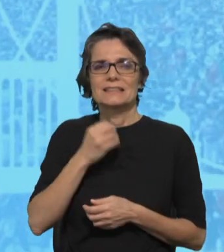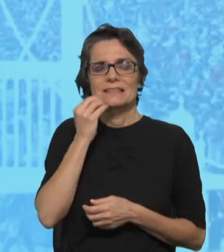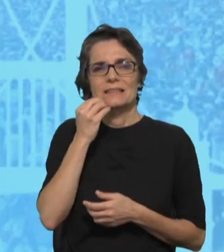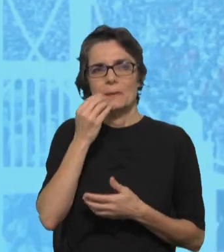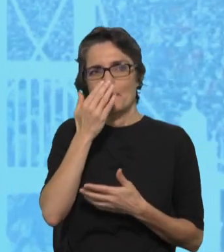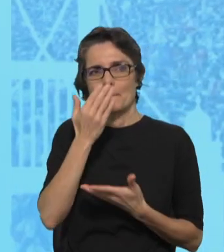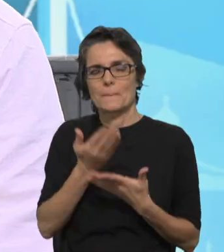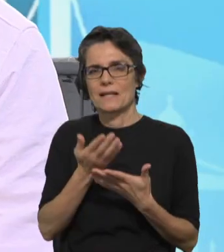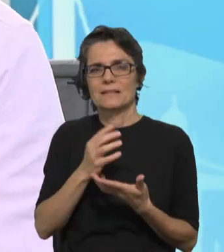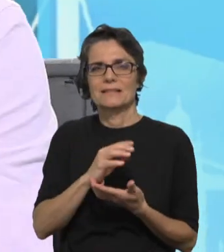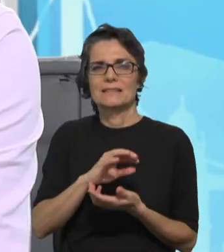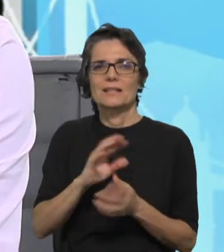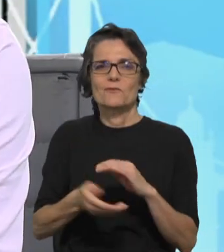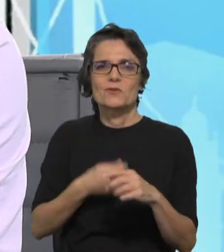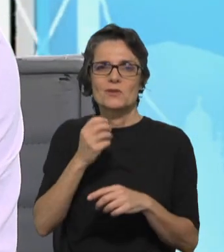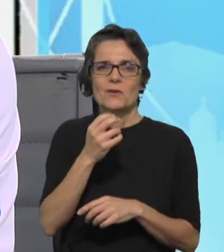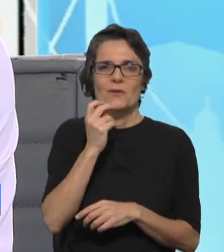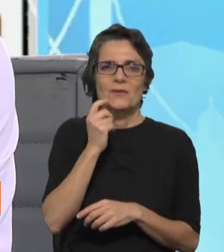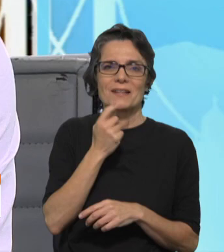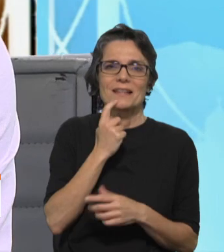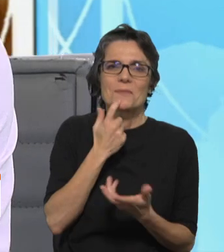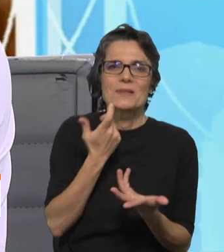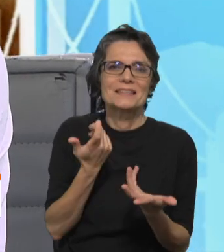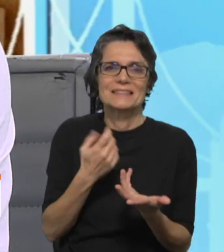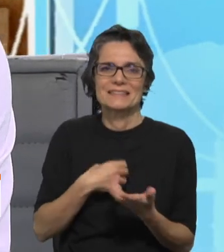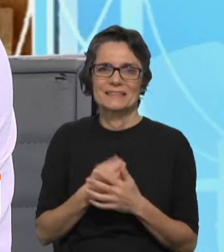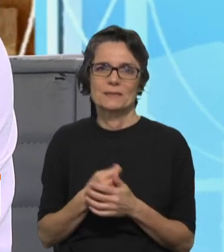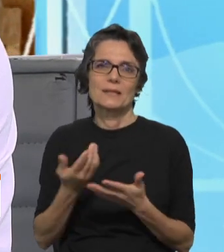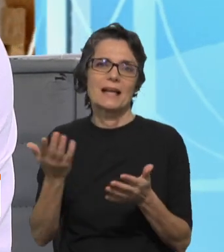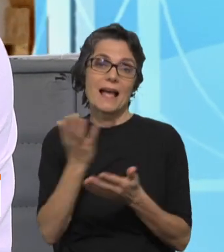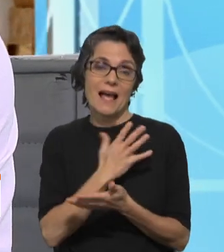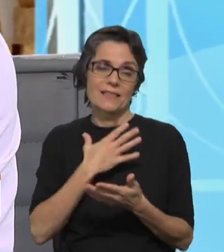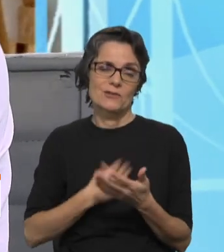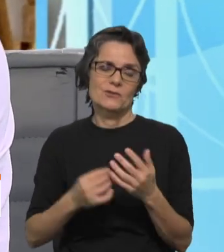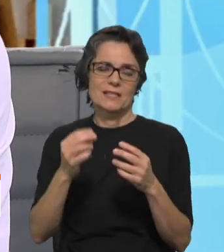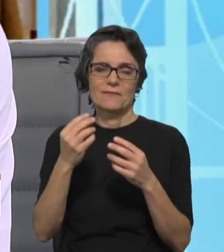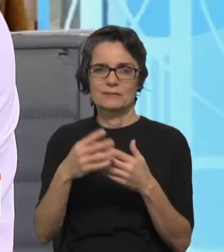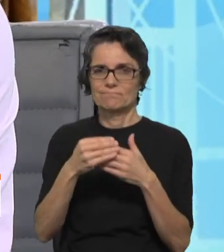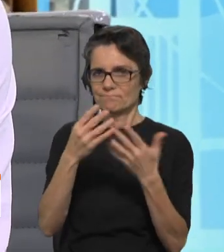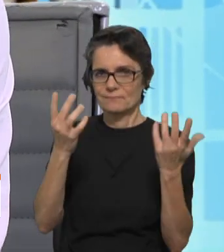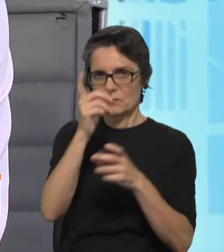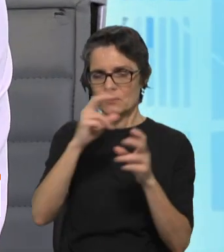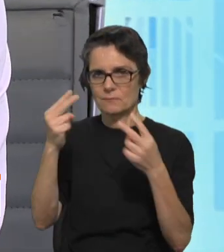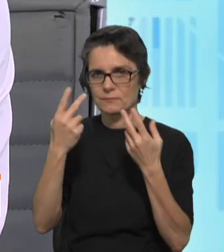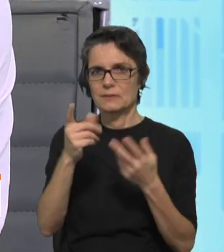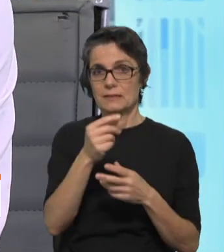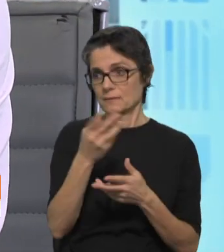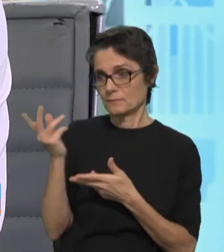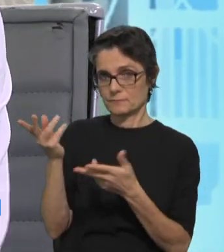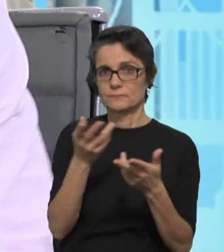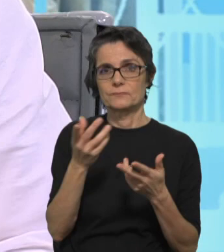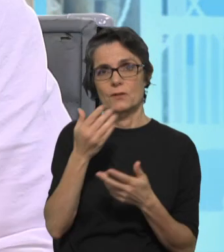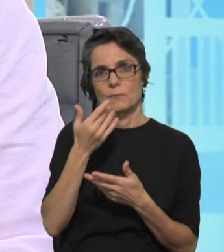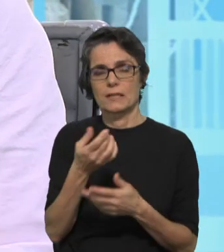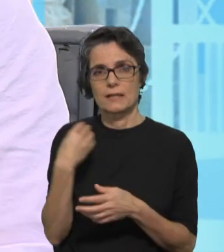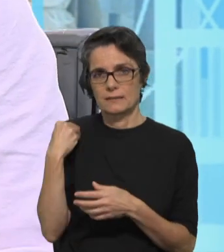vida? Bem, antes de tudo, saudar também quem nos está a ouvir, aqui os colegas de painel, o Alfredo, o Henrique, e agradecer também o convite.